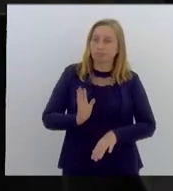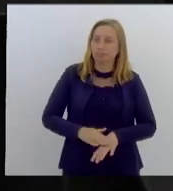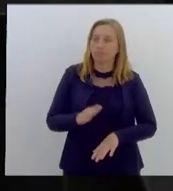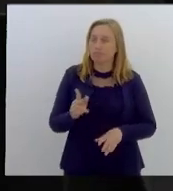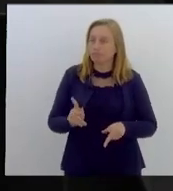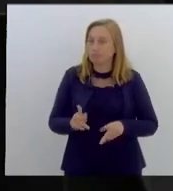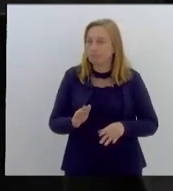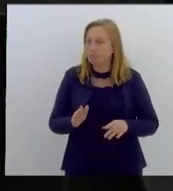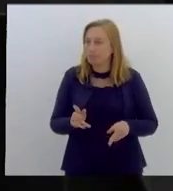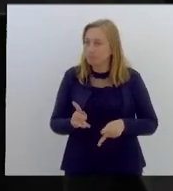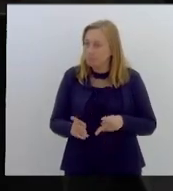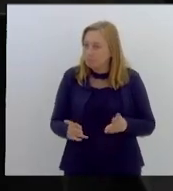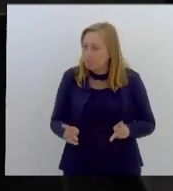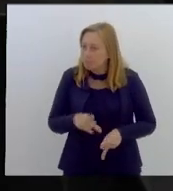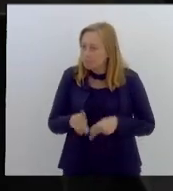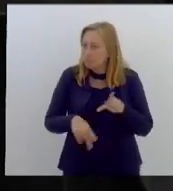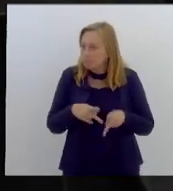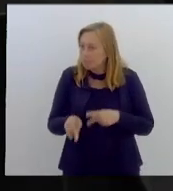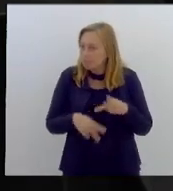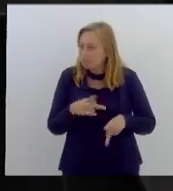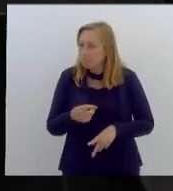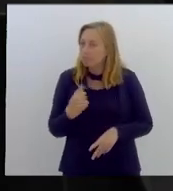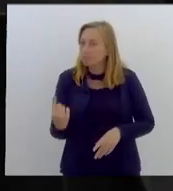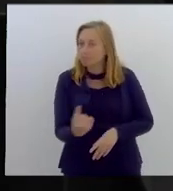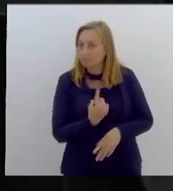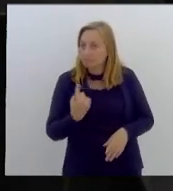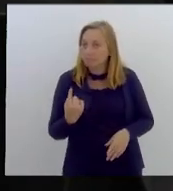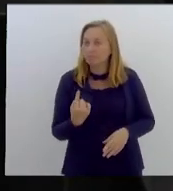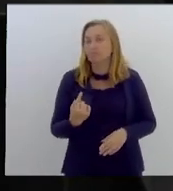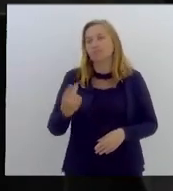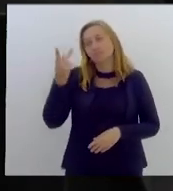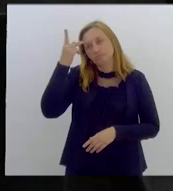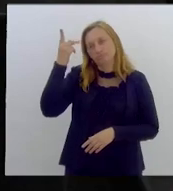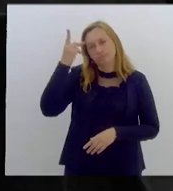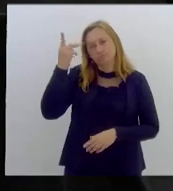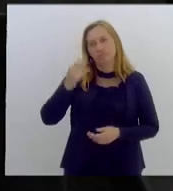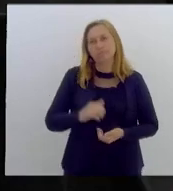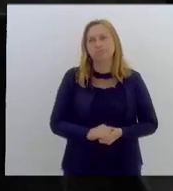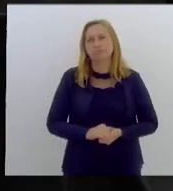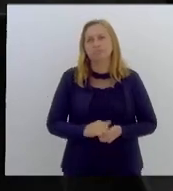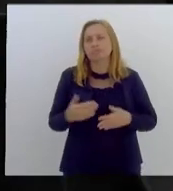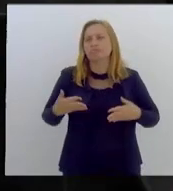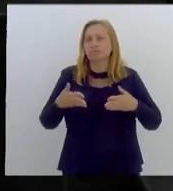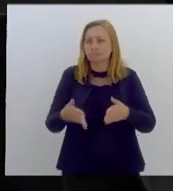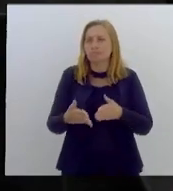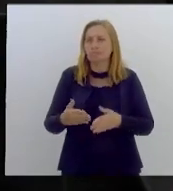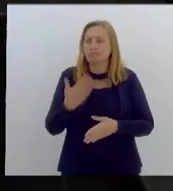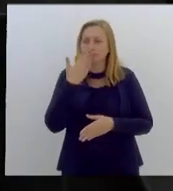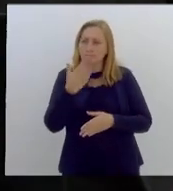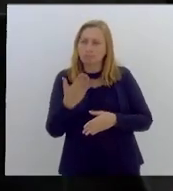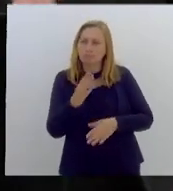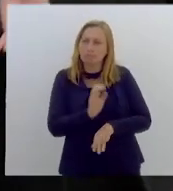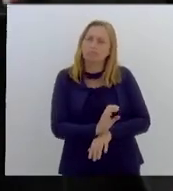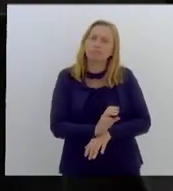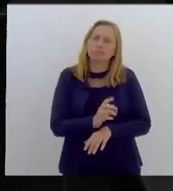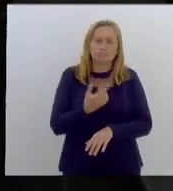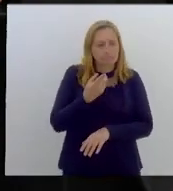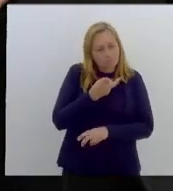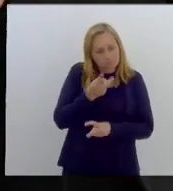estados com redes maiores que as nossas, como a de São Paulo, seja qual for o foco do tipo de estado que a gente for